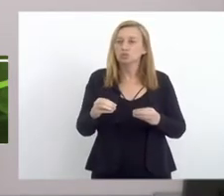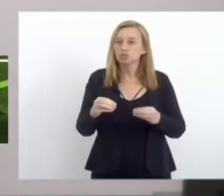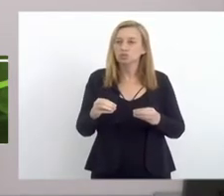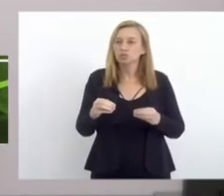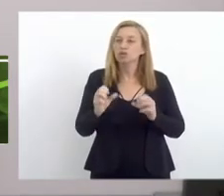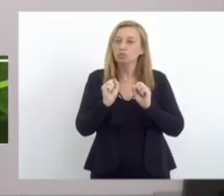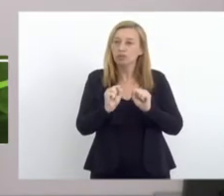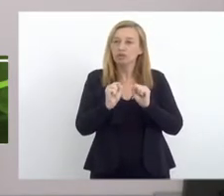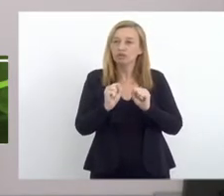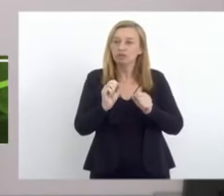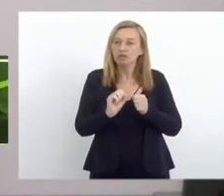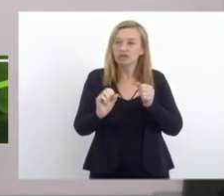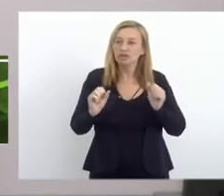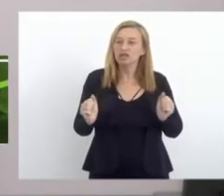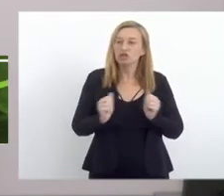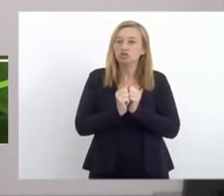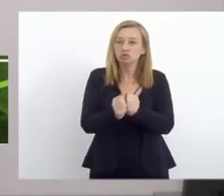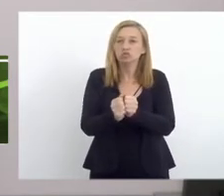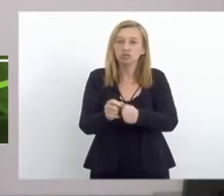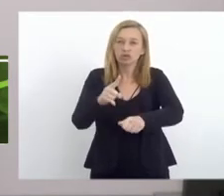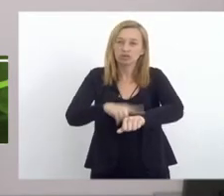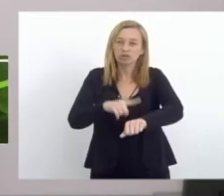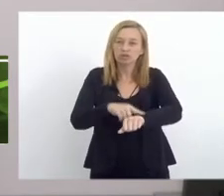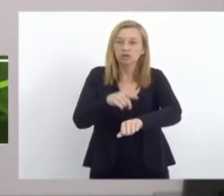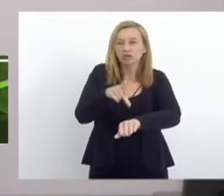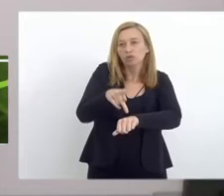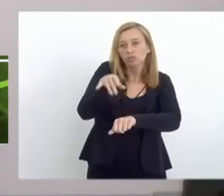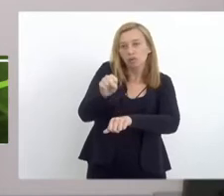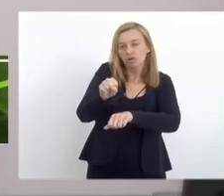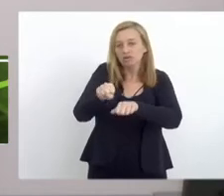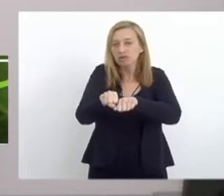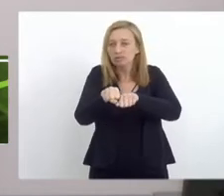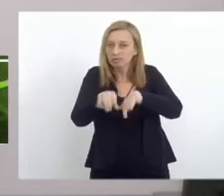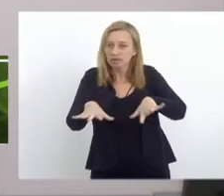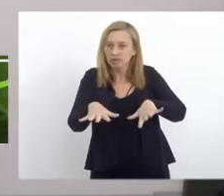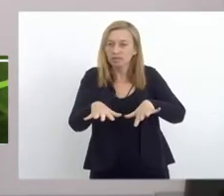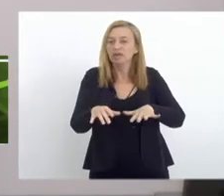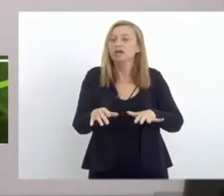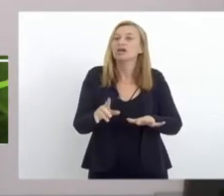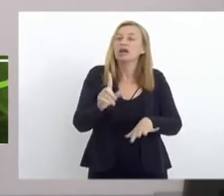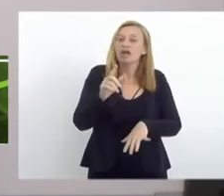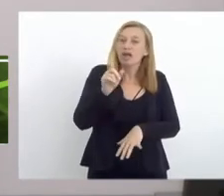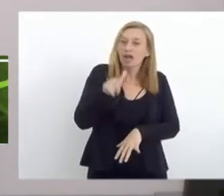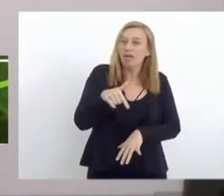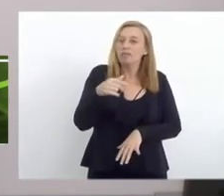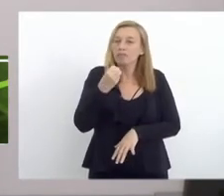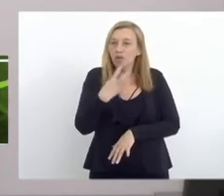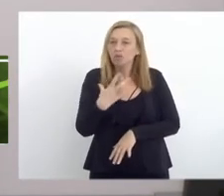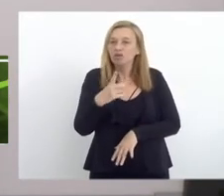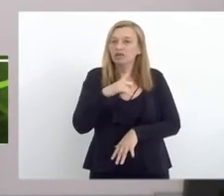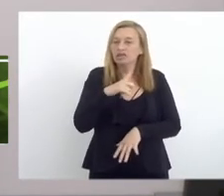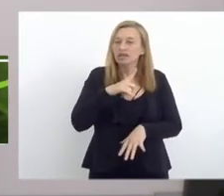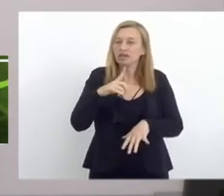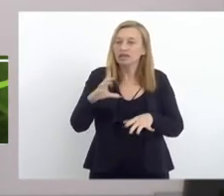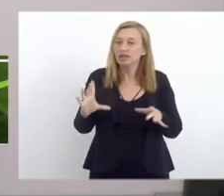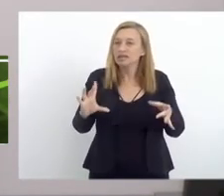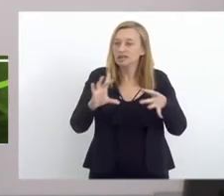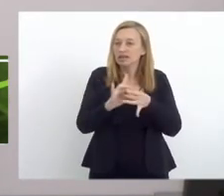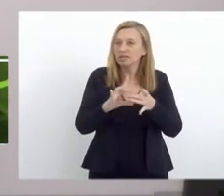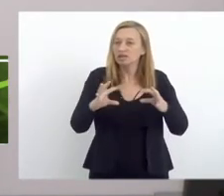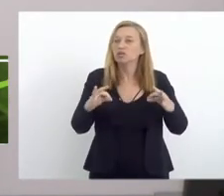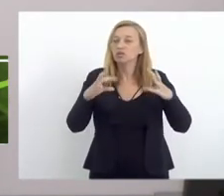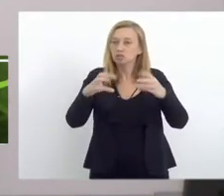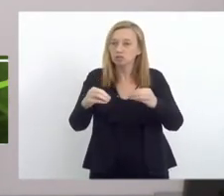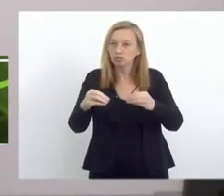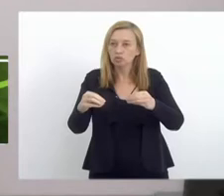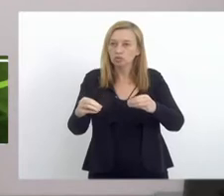podemos fazer juntos nesse momento pós-pandemia. E é muito bom que haja essa interlocução com todo o